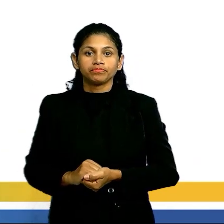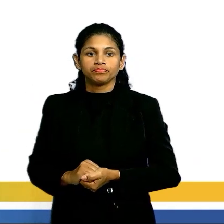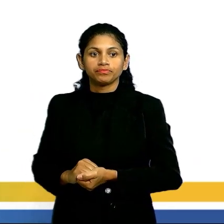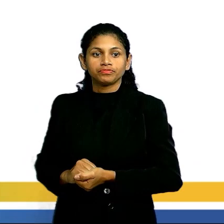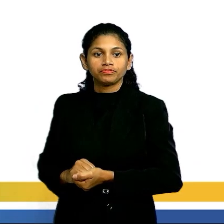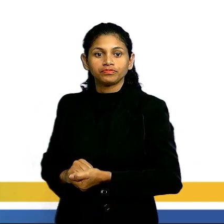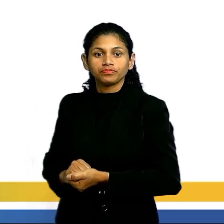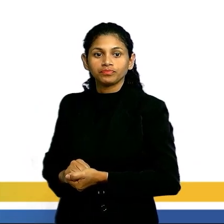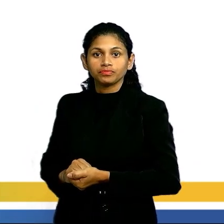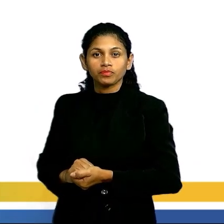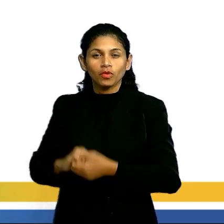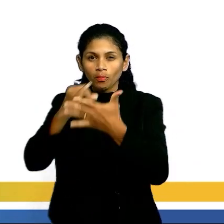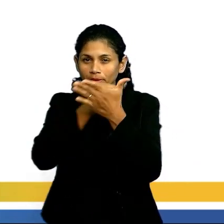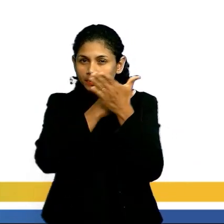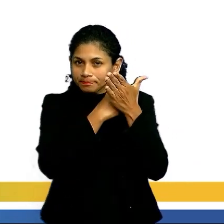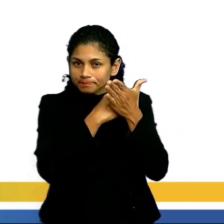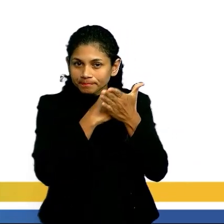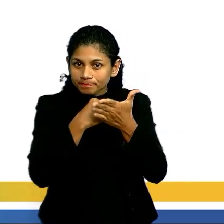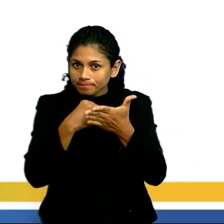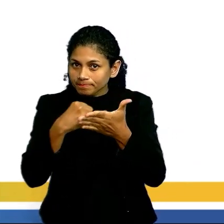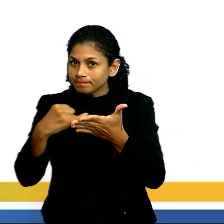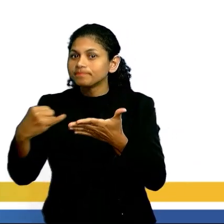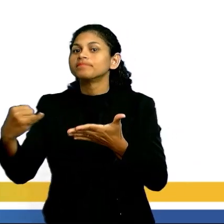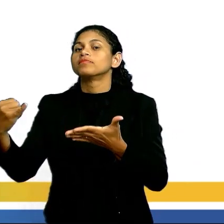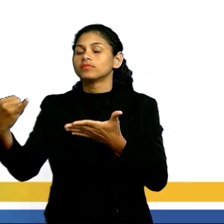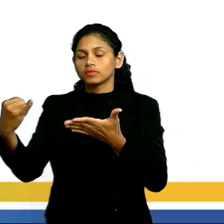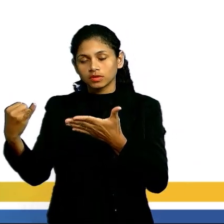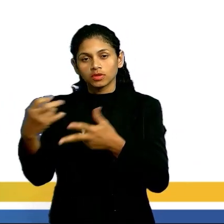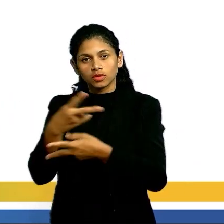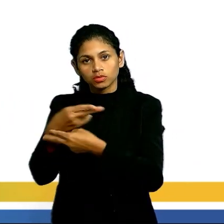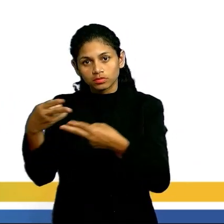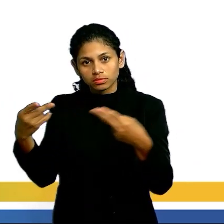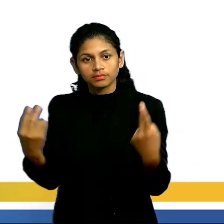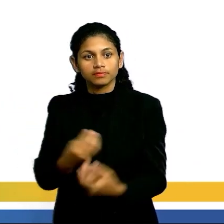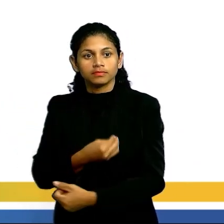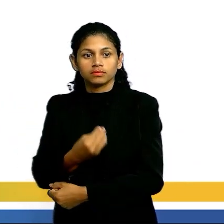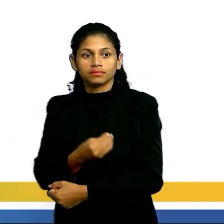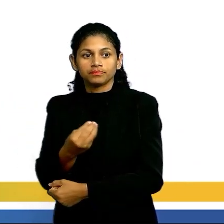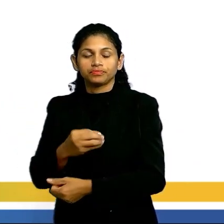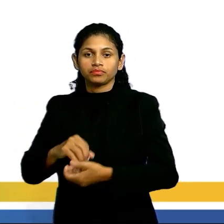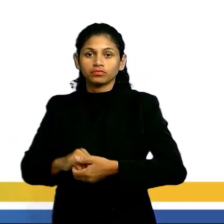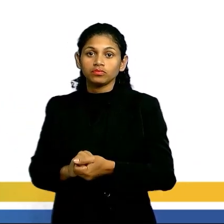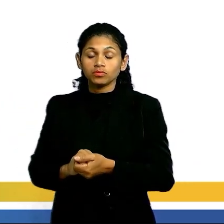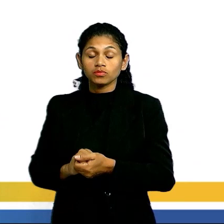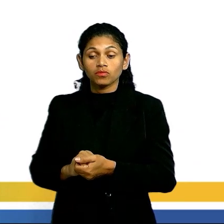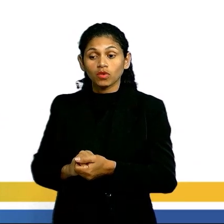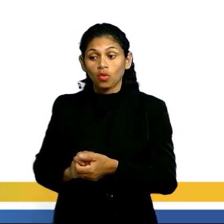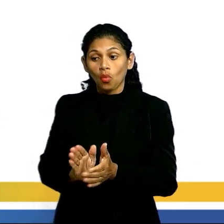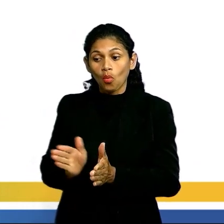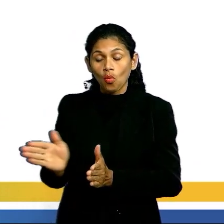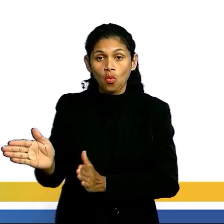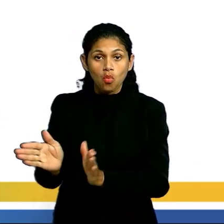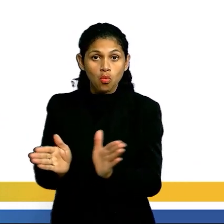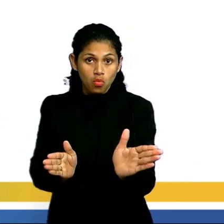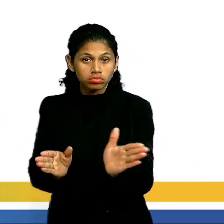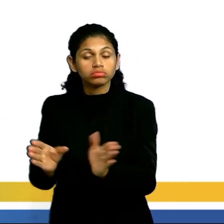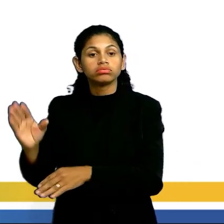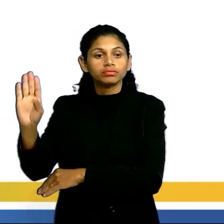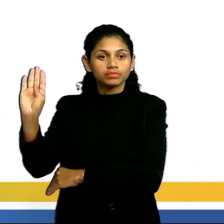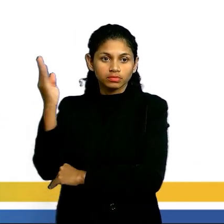vamos fazer aqui uma introdução, né, o estudo dos seres vivos. Então, o ramo da biologia que trata